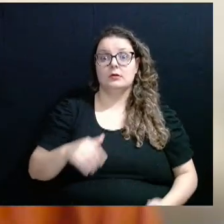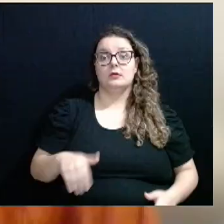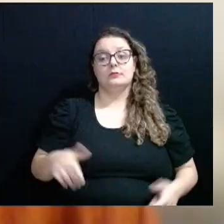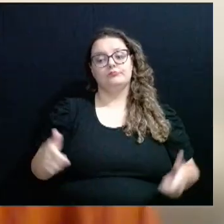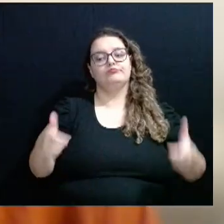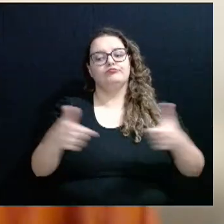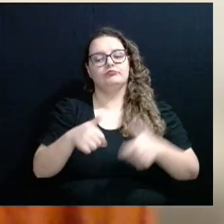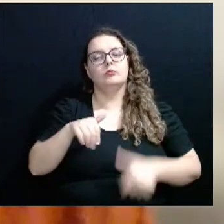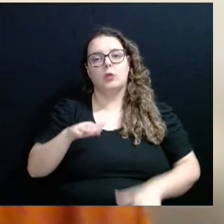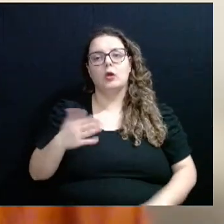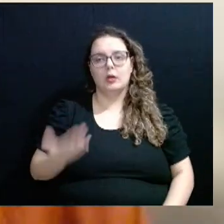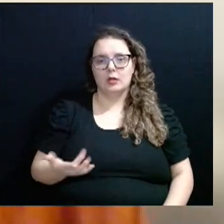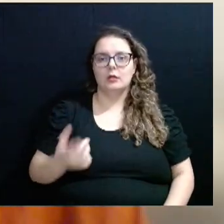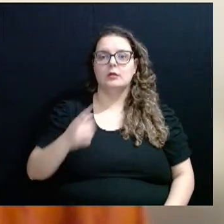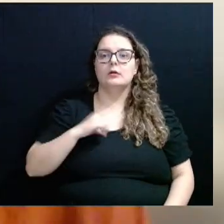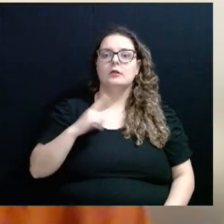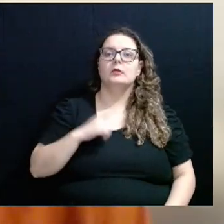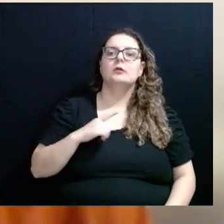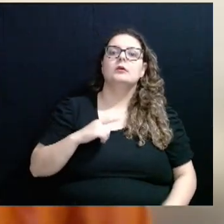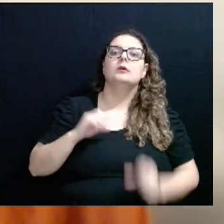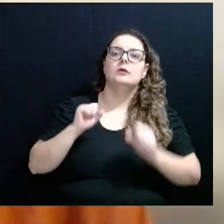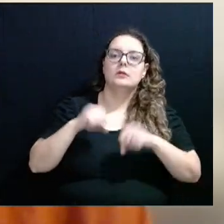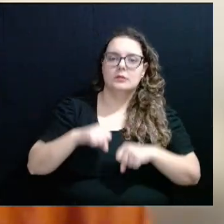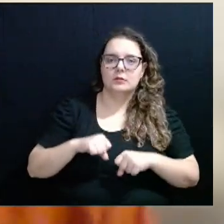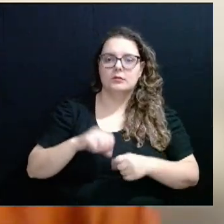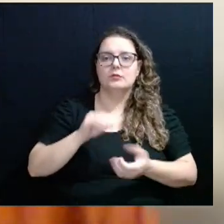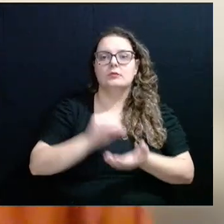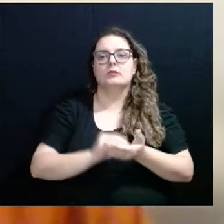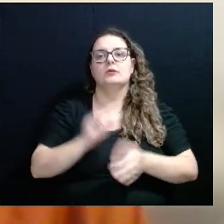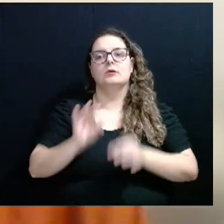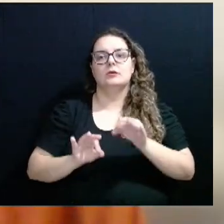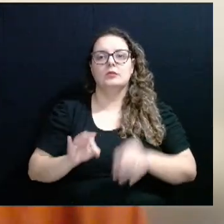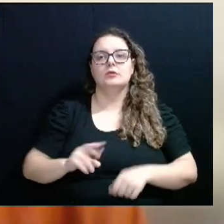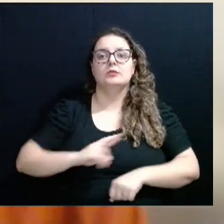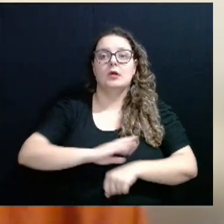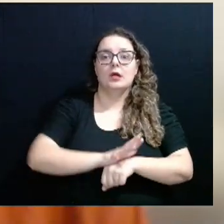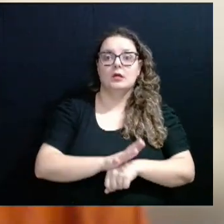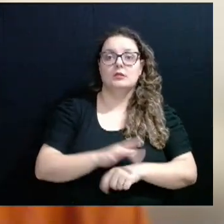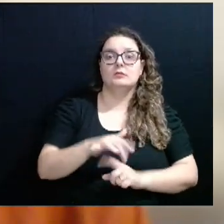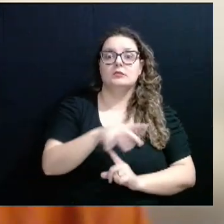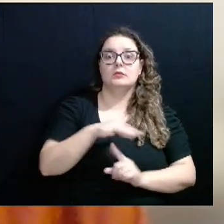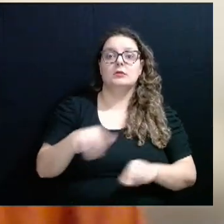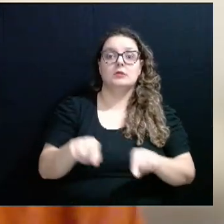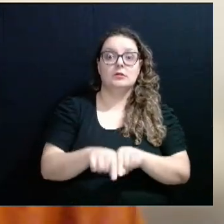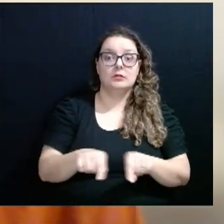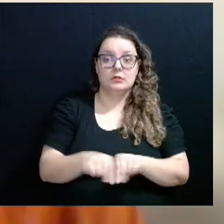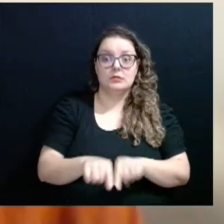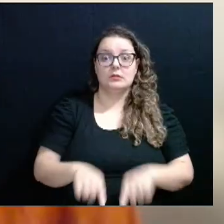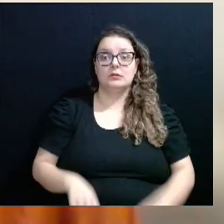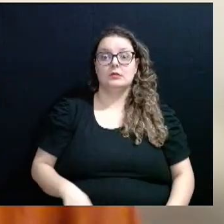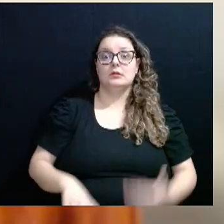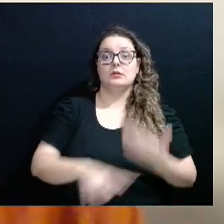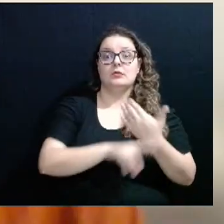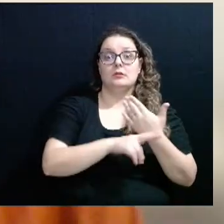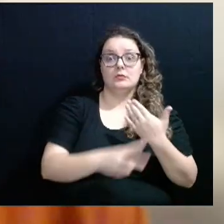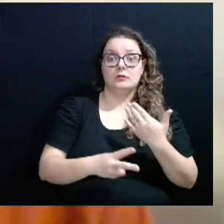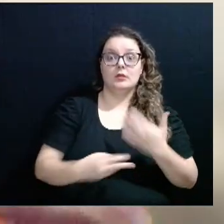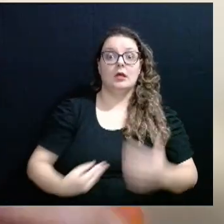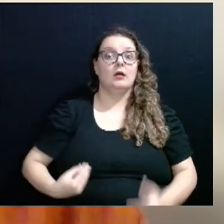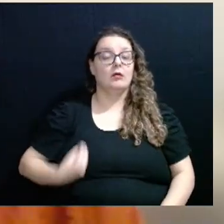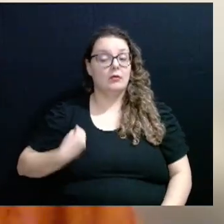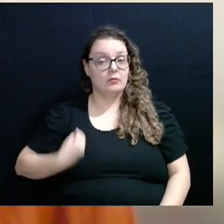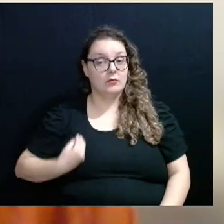tem uma questão, sim, de injustiça ambiental, de racismo ambiental, e tem também uma questão que afeta a sobrevivência dessas pessoas